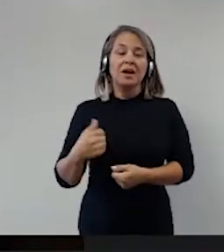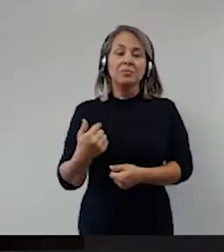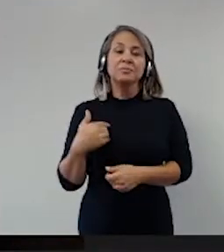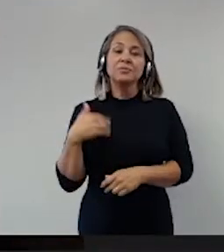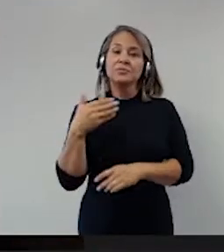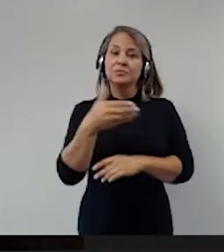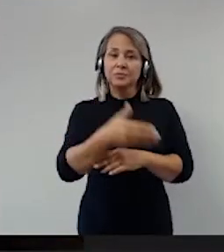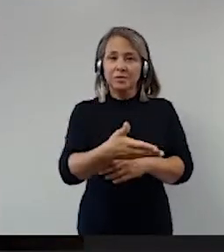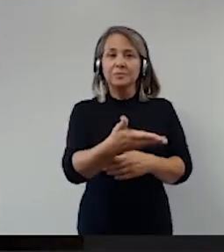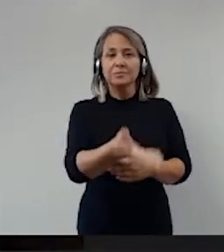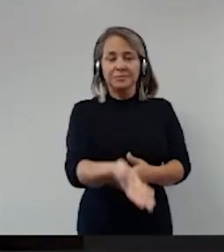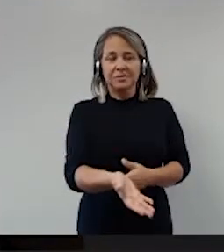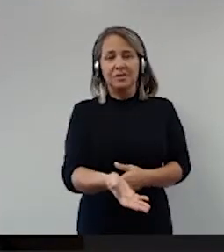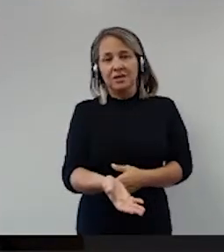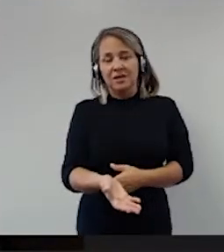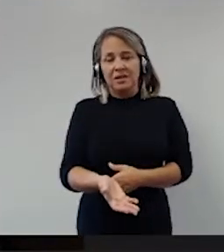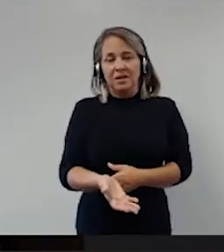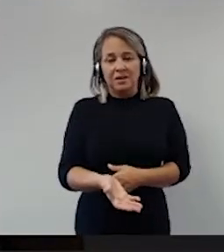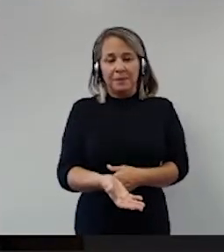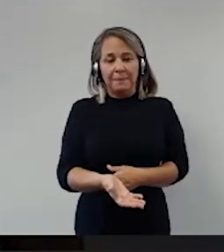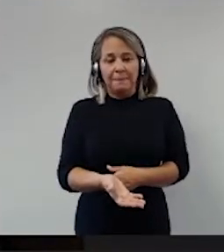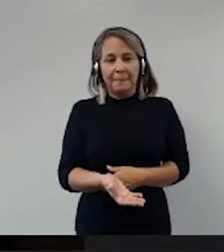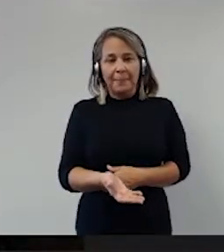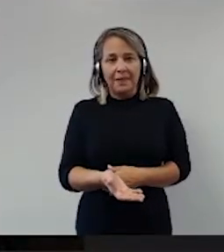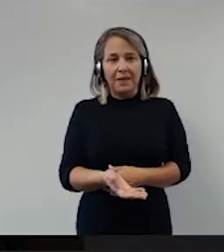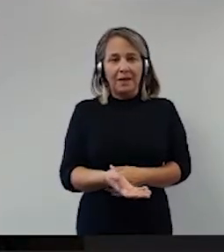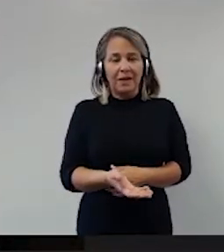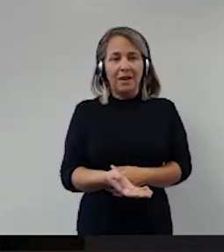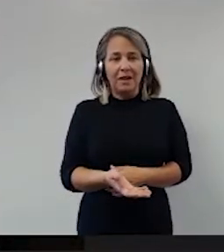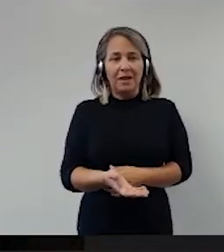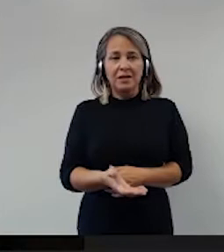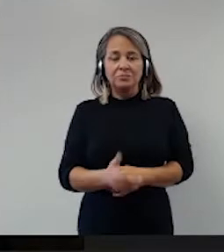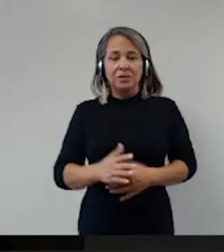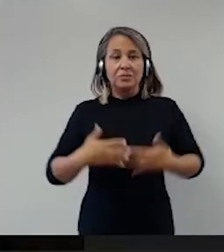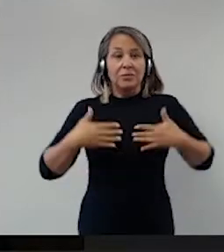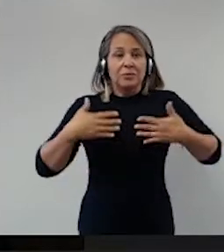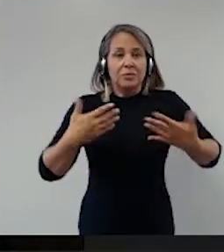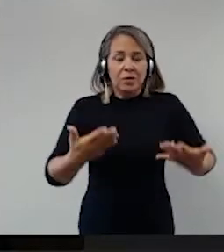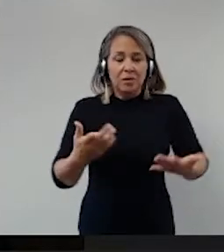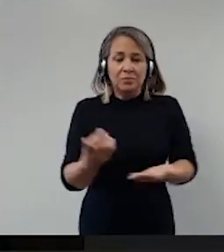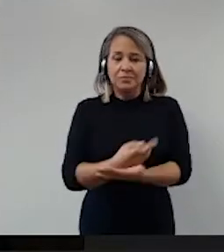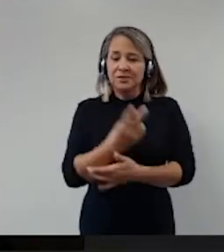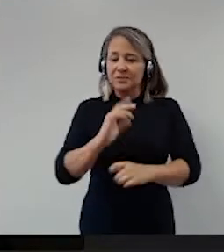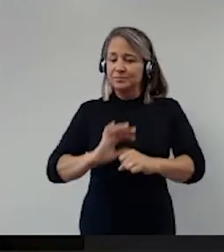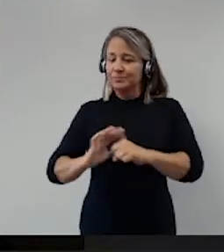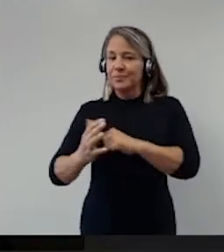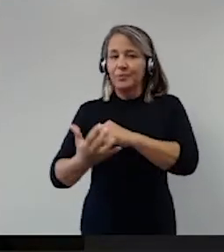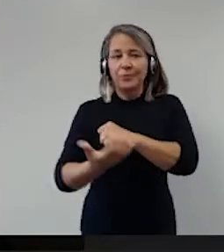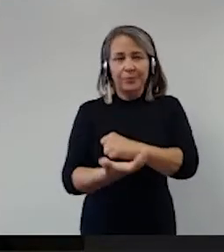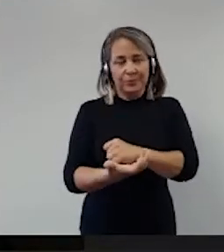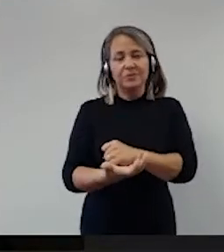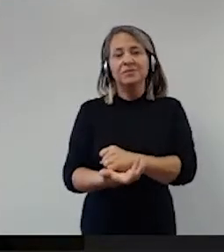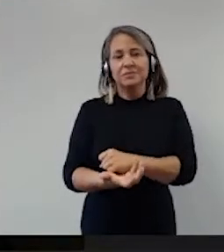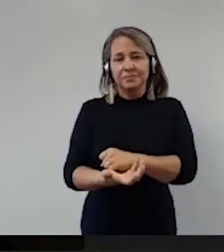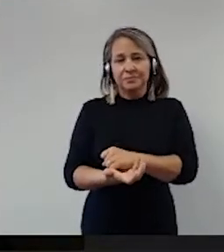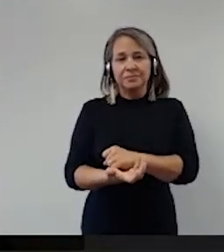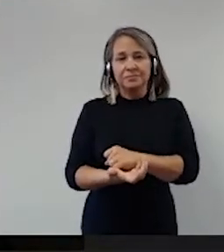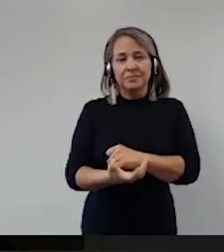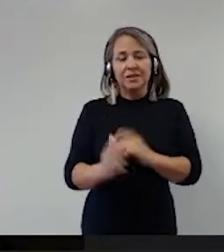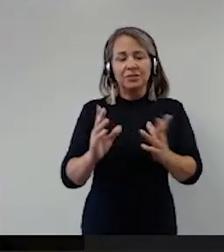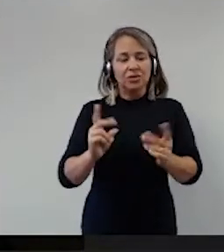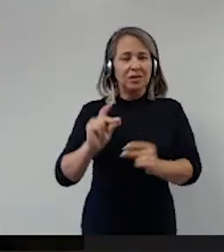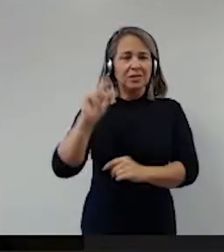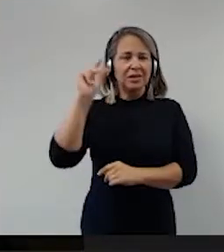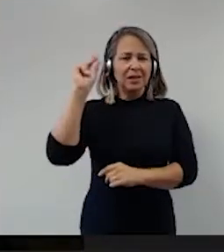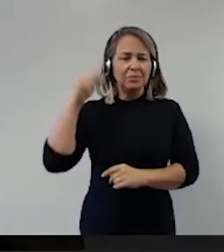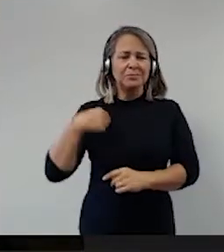né, de forma bruta, acometidos com esta pandemia que já há muito